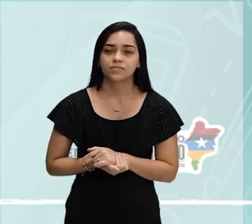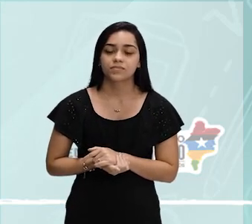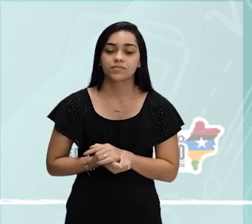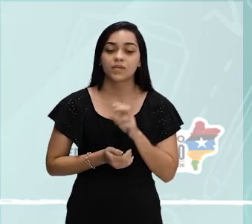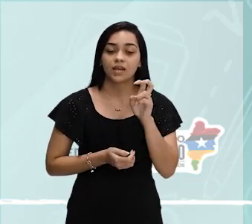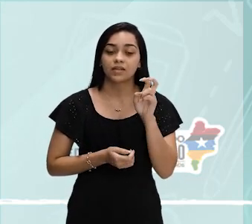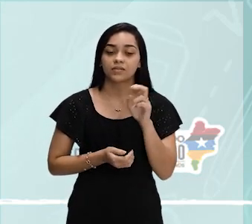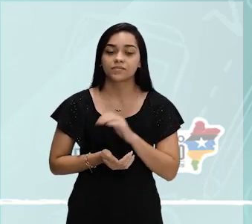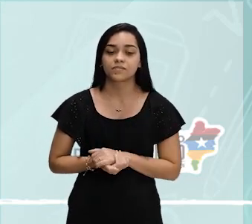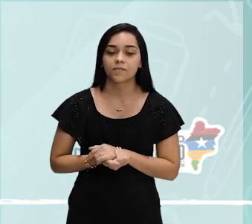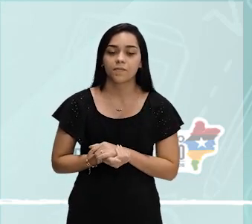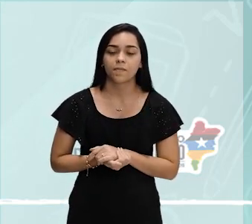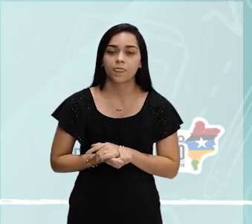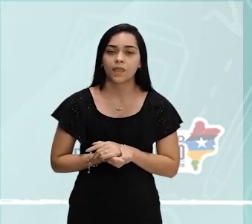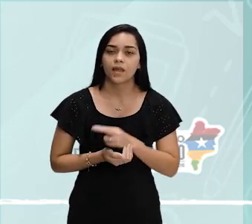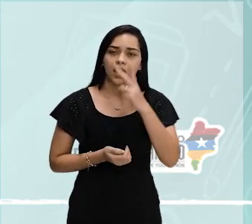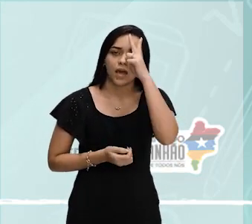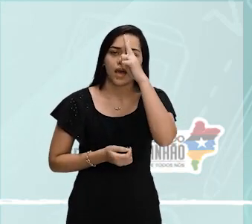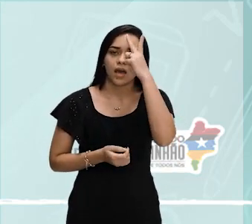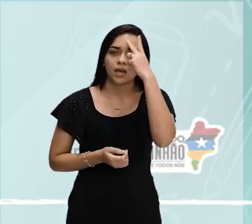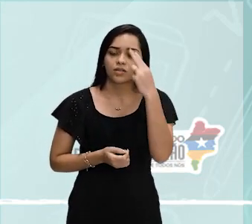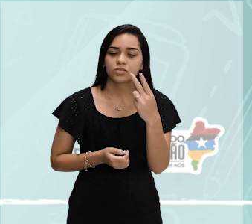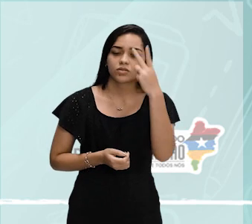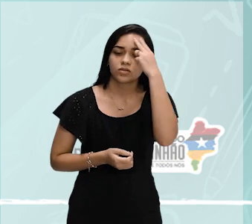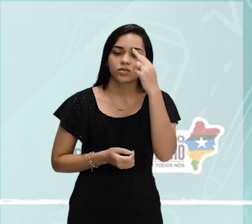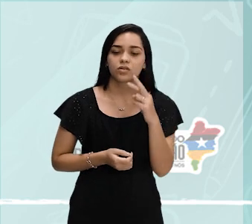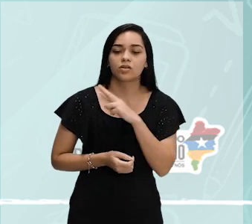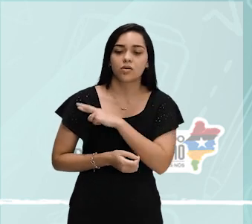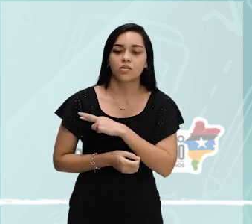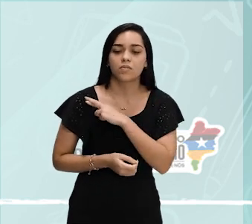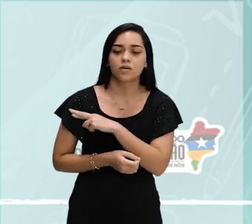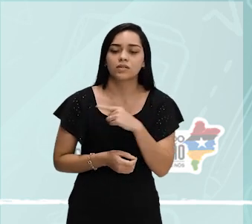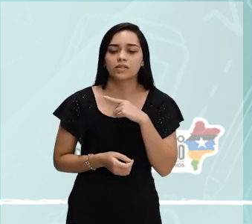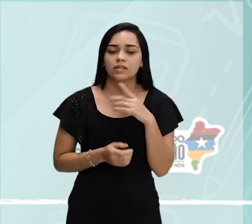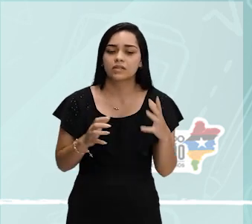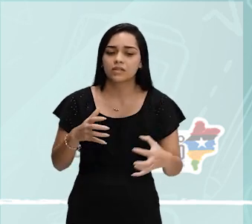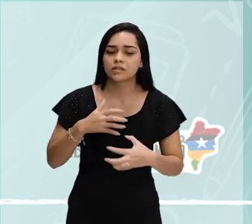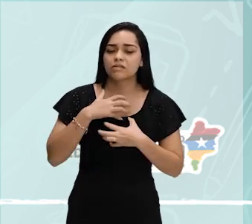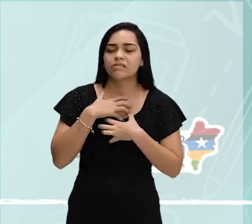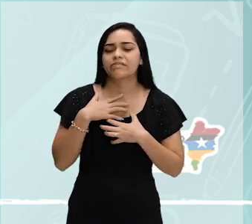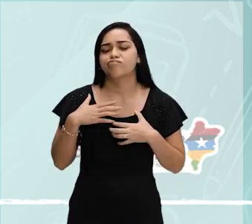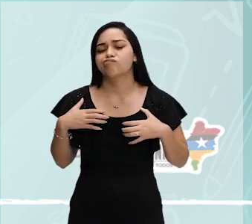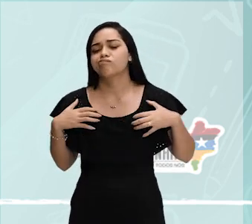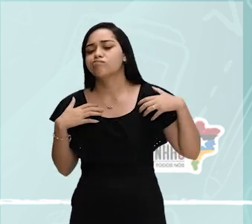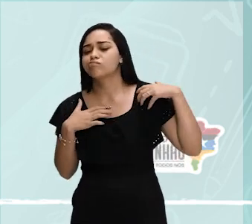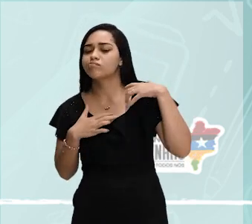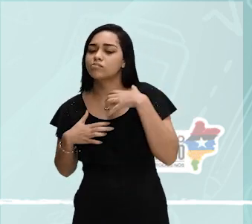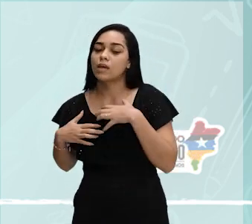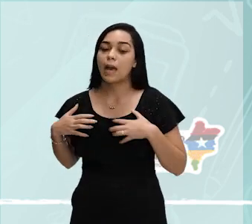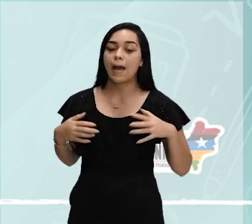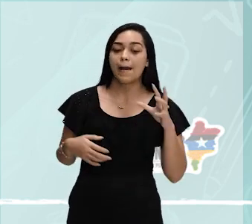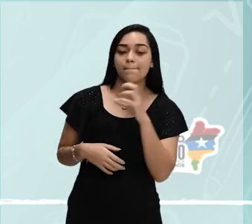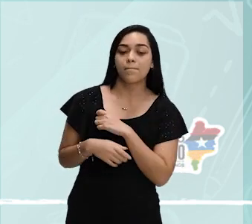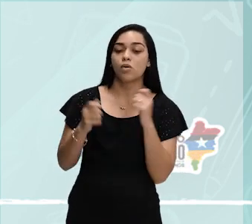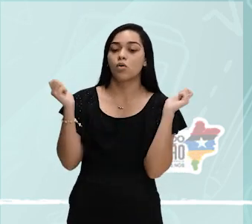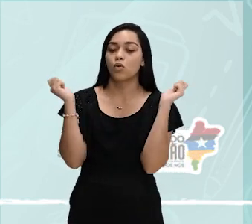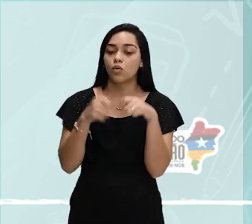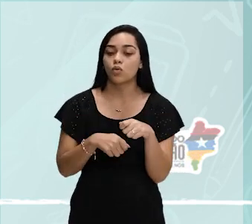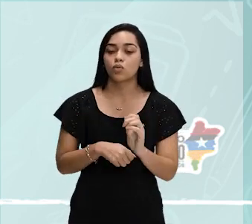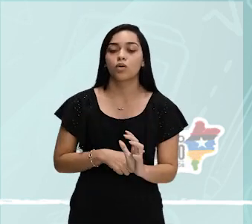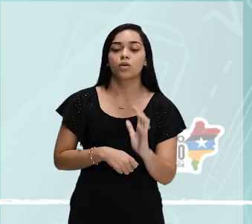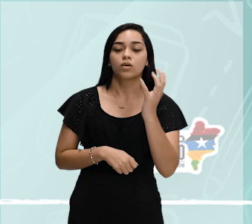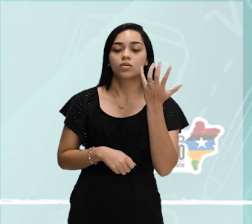A ficção romântica é repleta de sentimentalismos, inquietações, amor